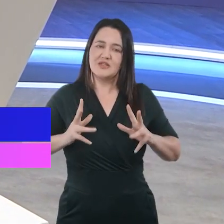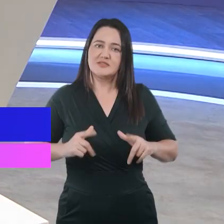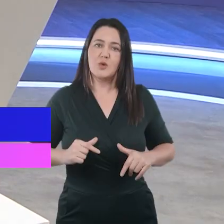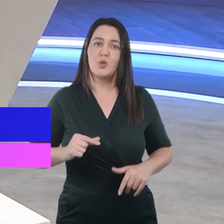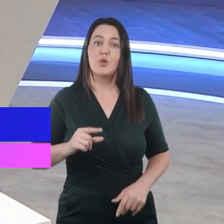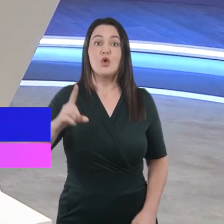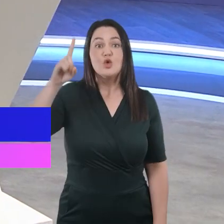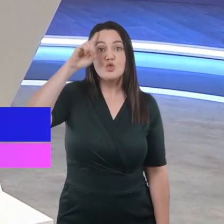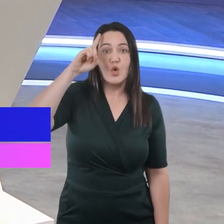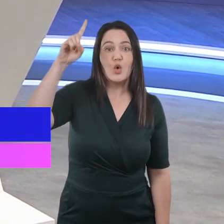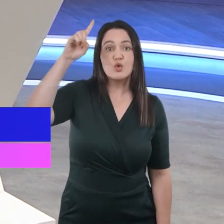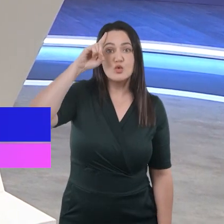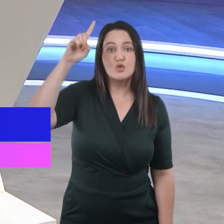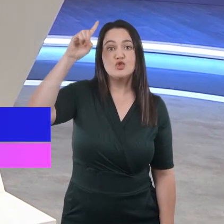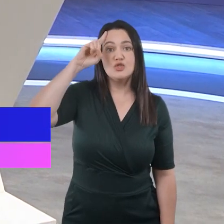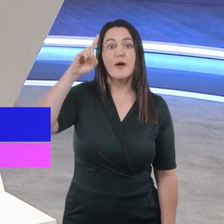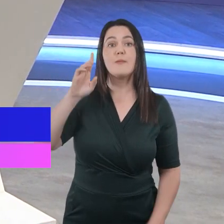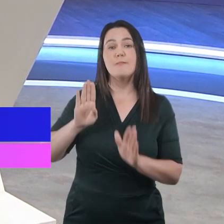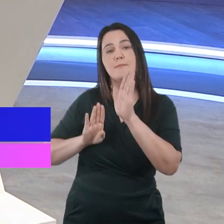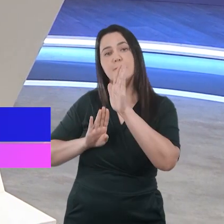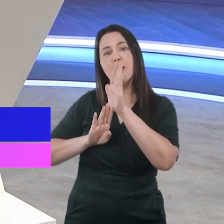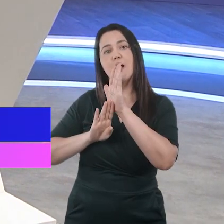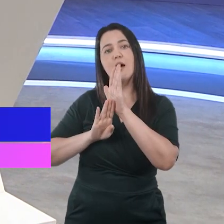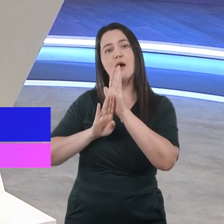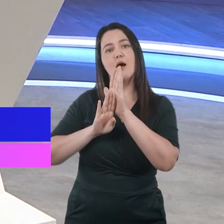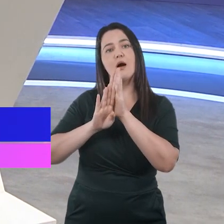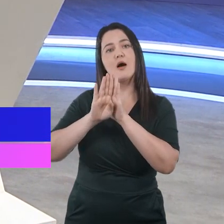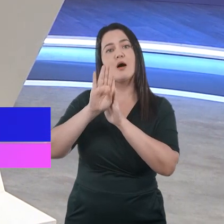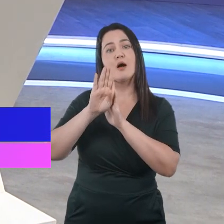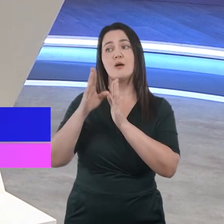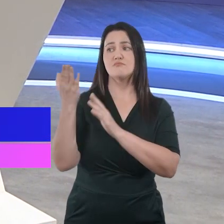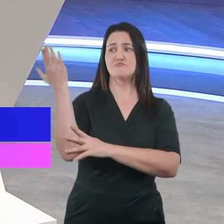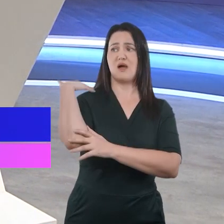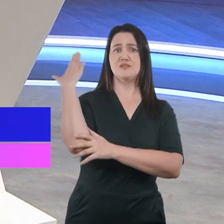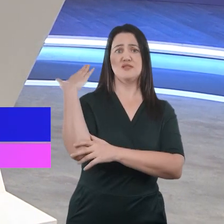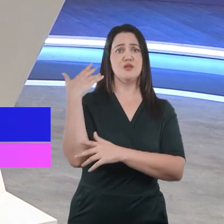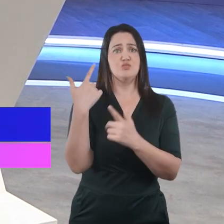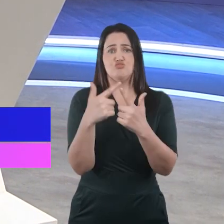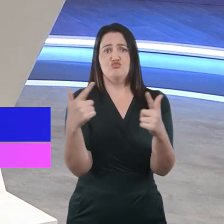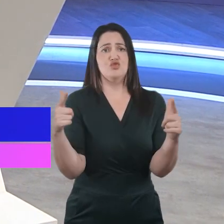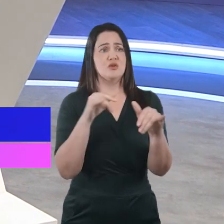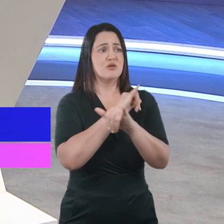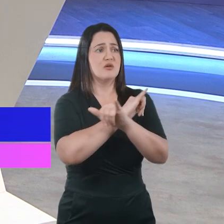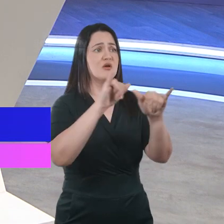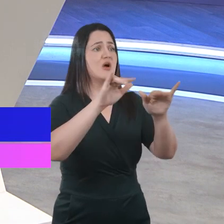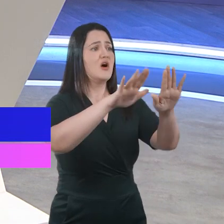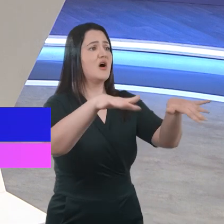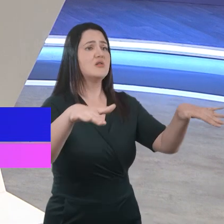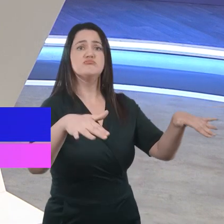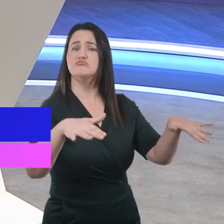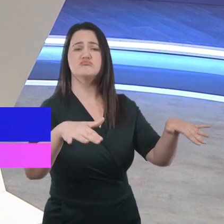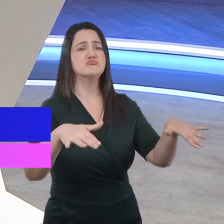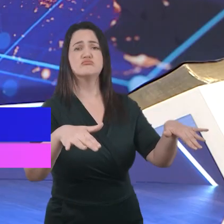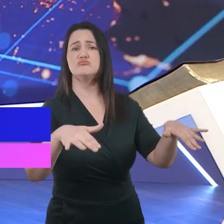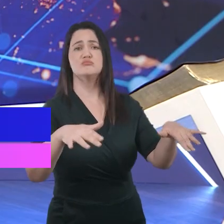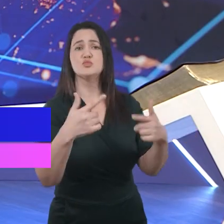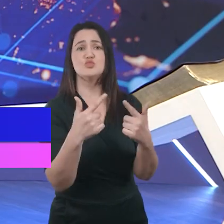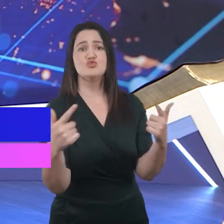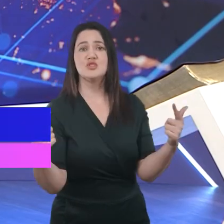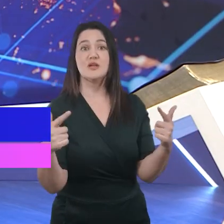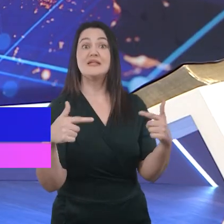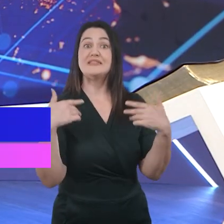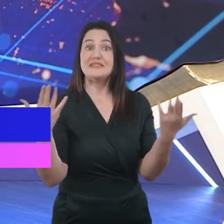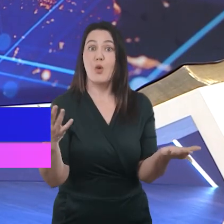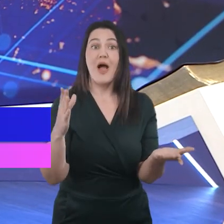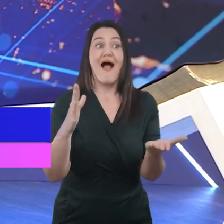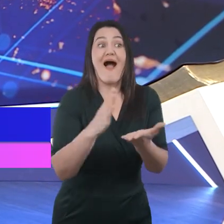Cristo, cada dia mais semelhante a Jesus. Esse era um princípio, um conceito que estava sendo completamente abandonado. Perceba como